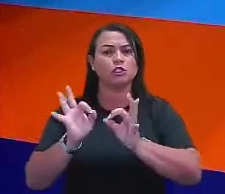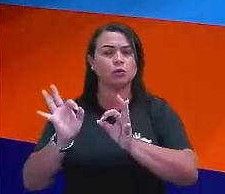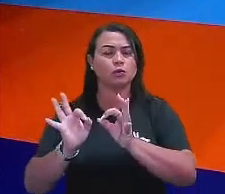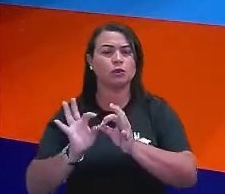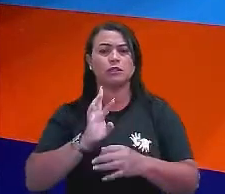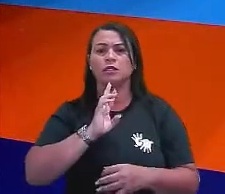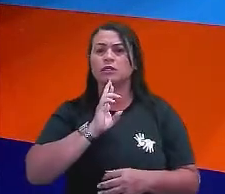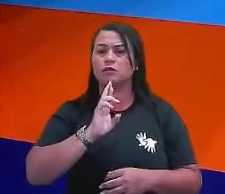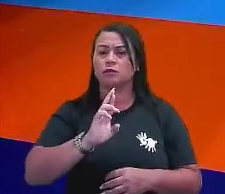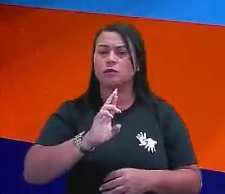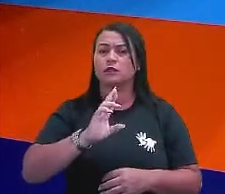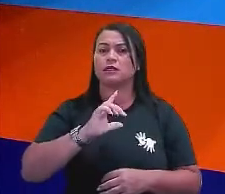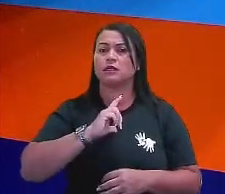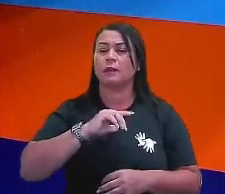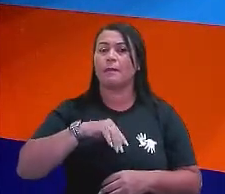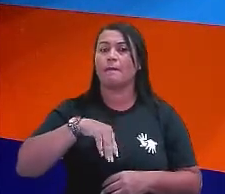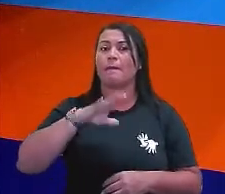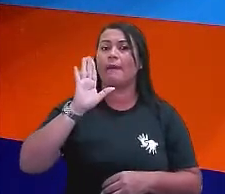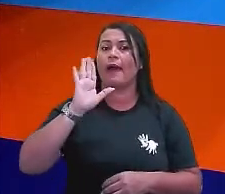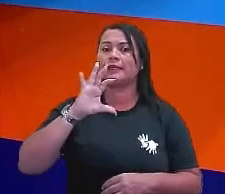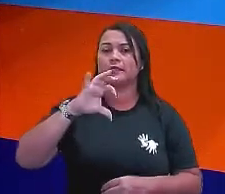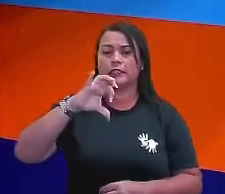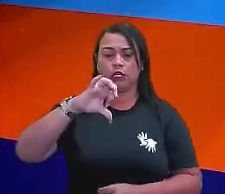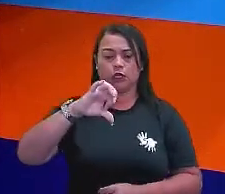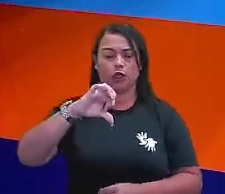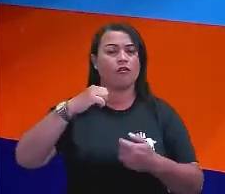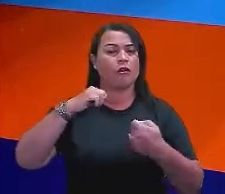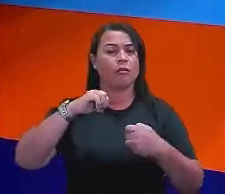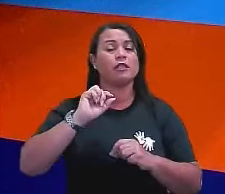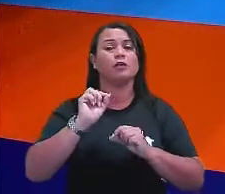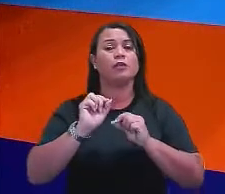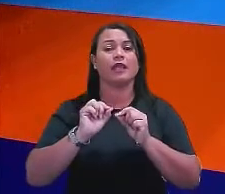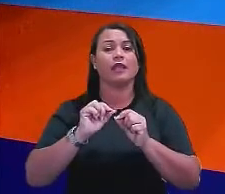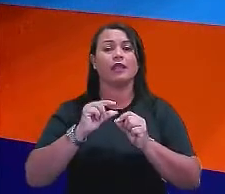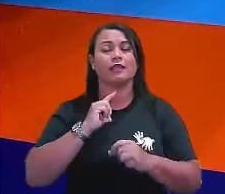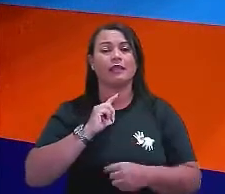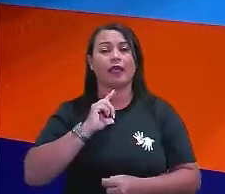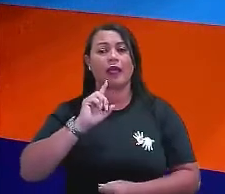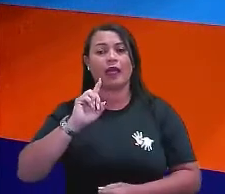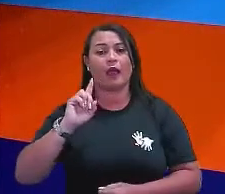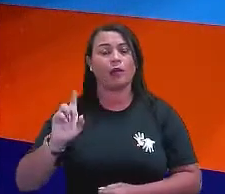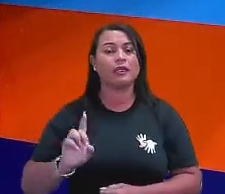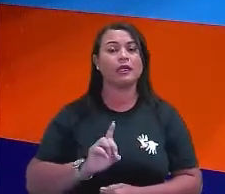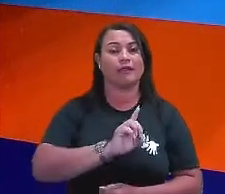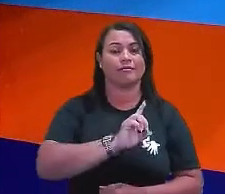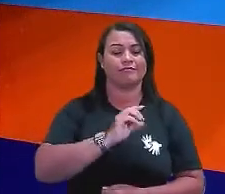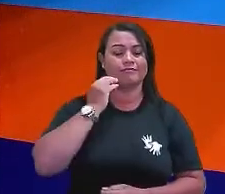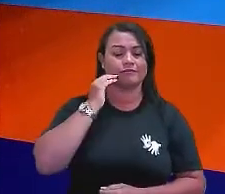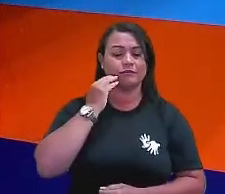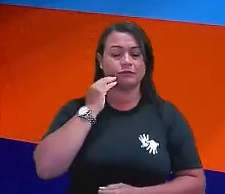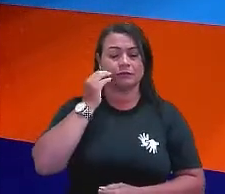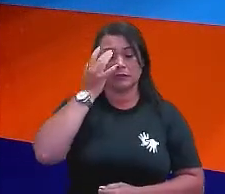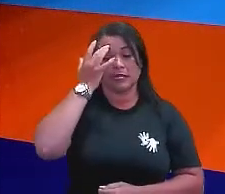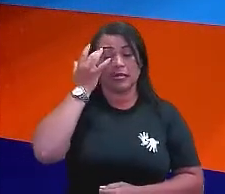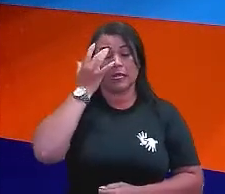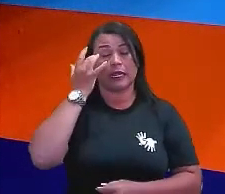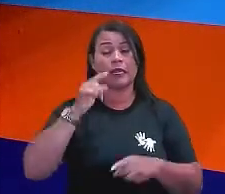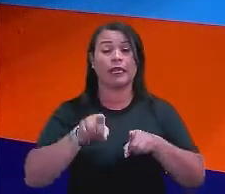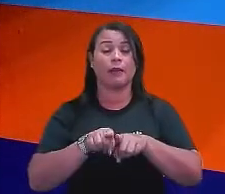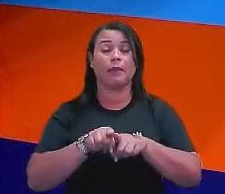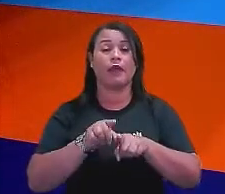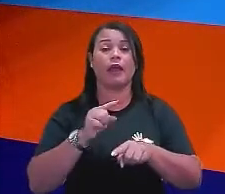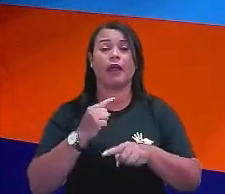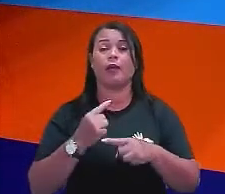resultado seja maior que 9, a gente deve acrescentar essa unidade à ordem seguinte. Então, é justamente